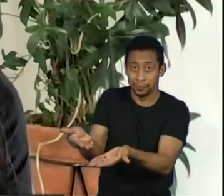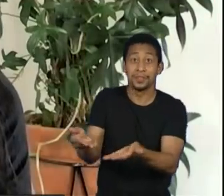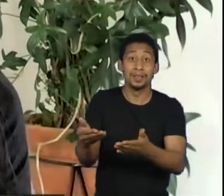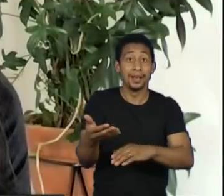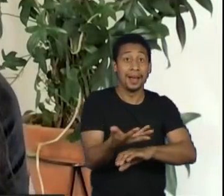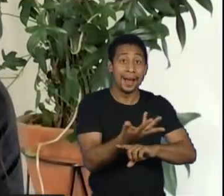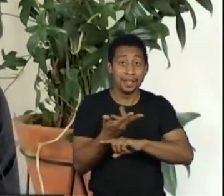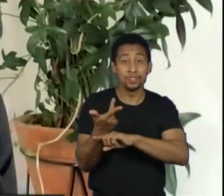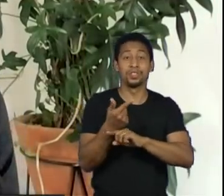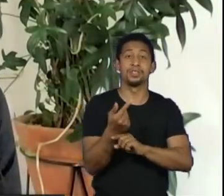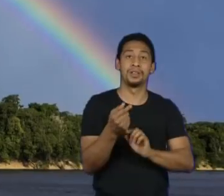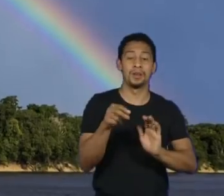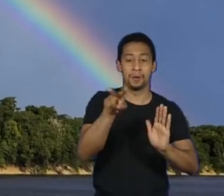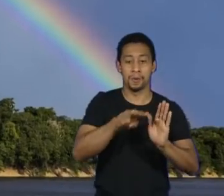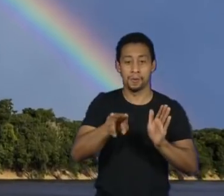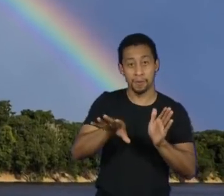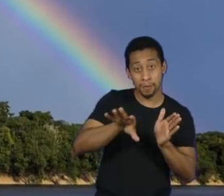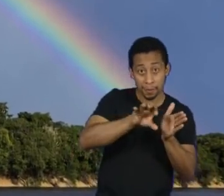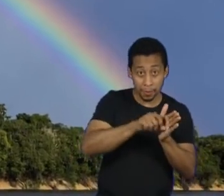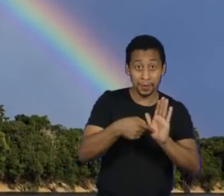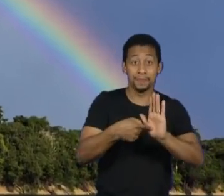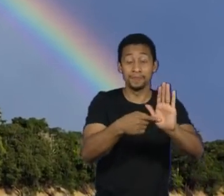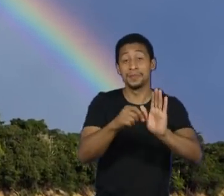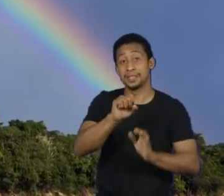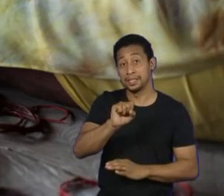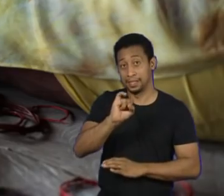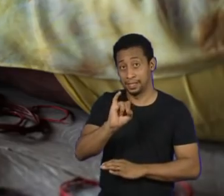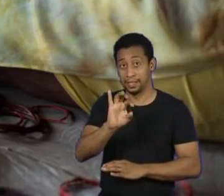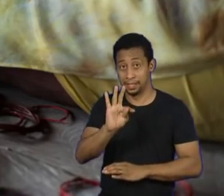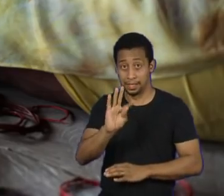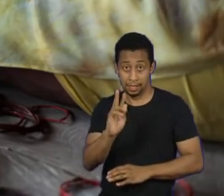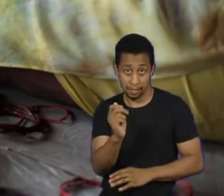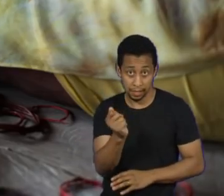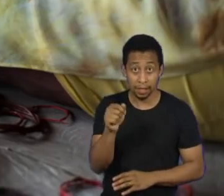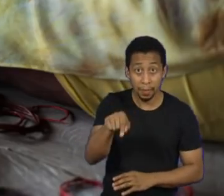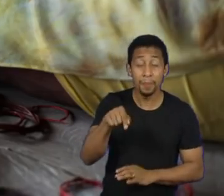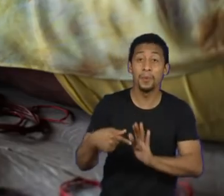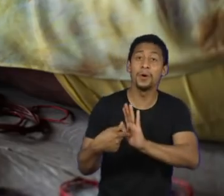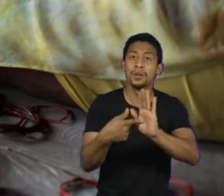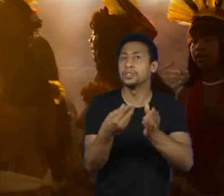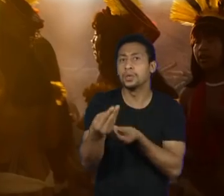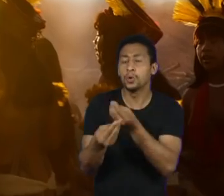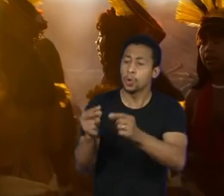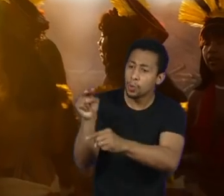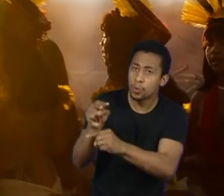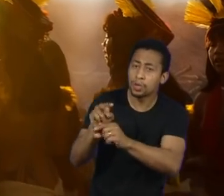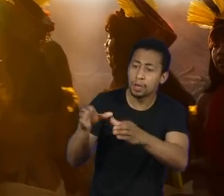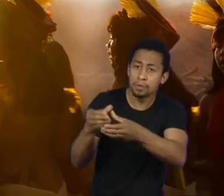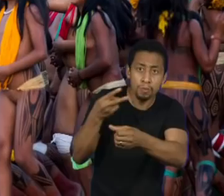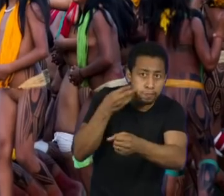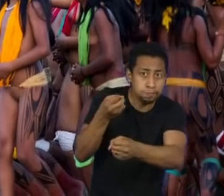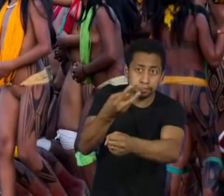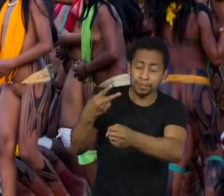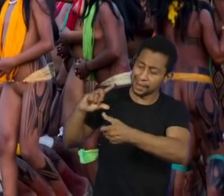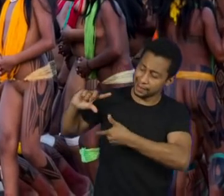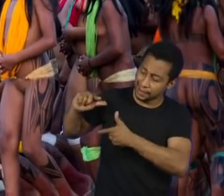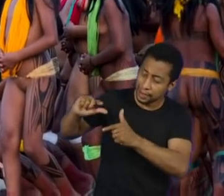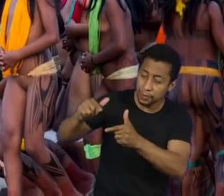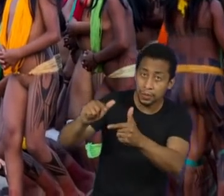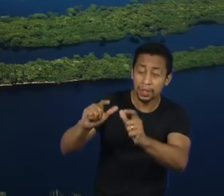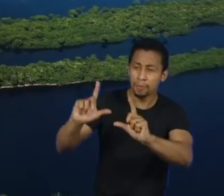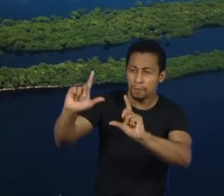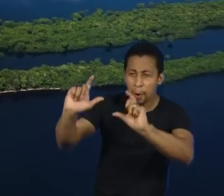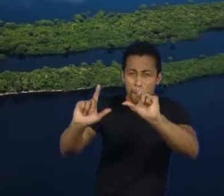artista visual Cita retrata a beleza da Amazônia e dos povos indígenas e comunidades tradicionais que vivem